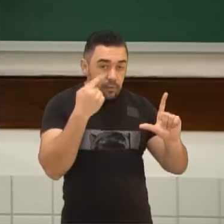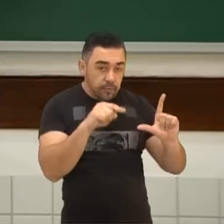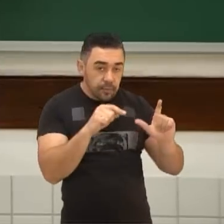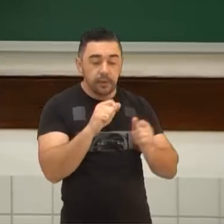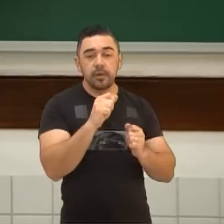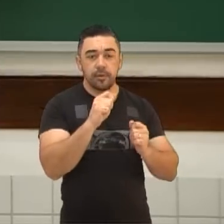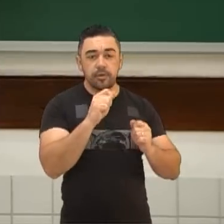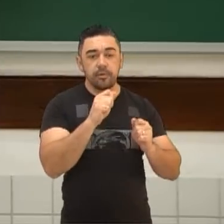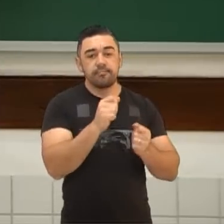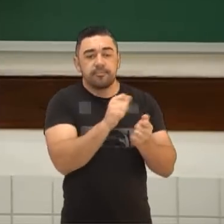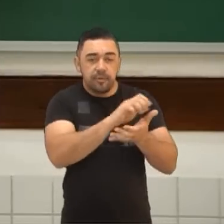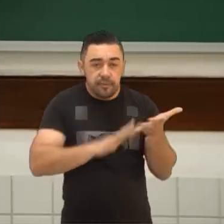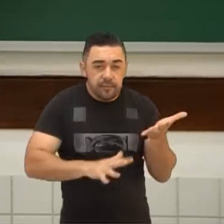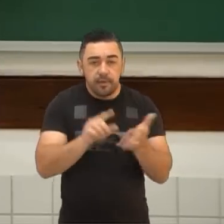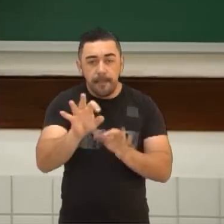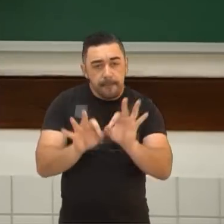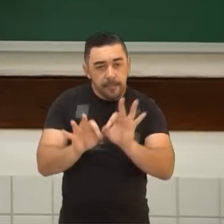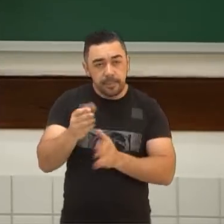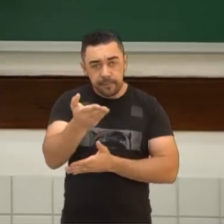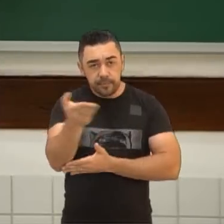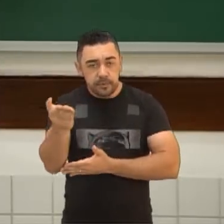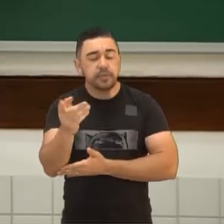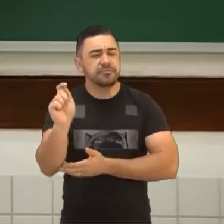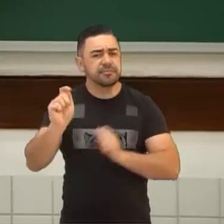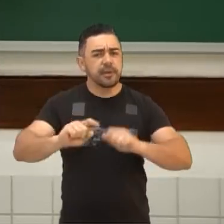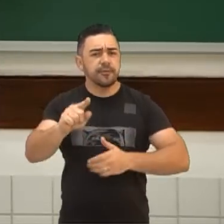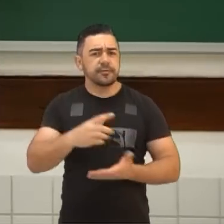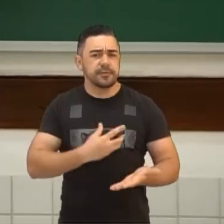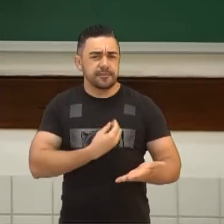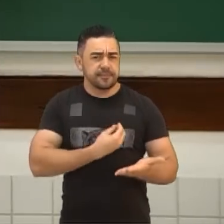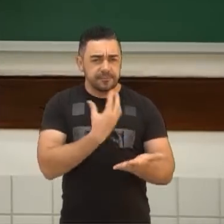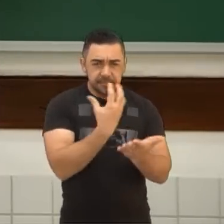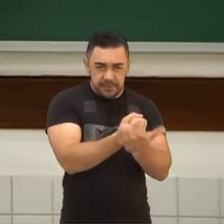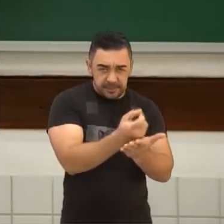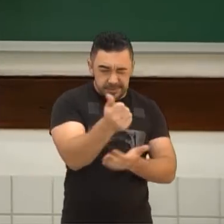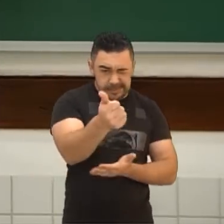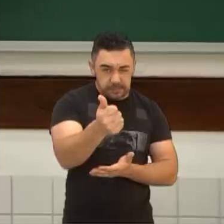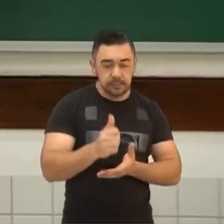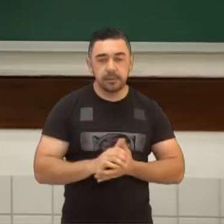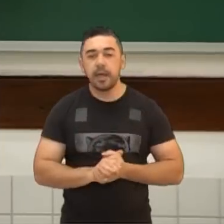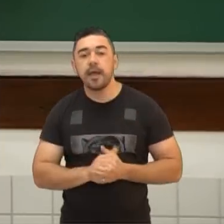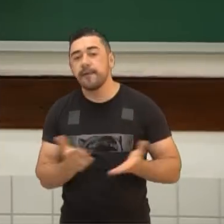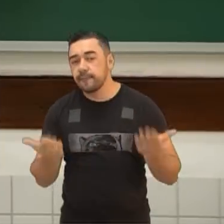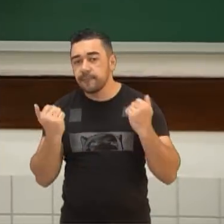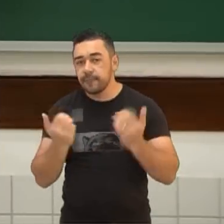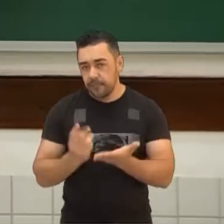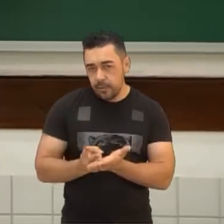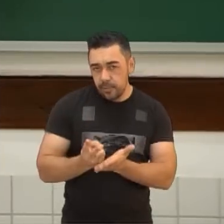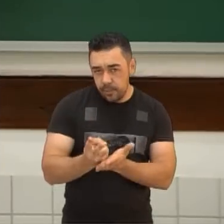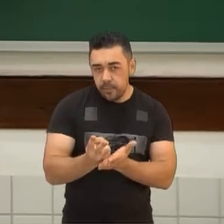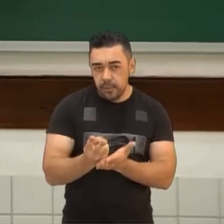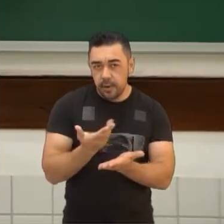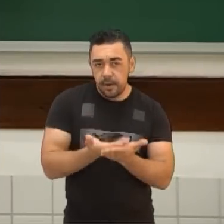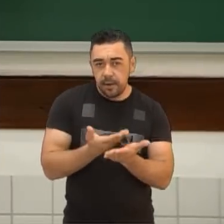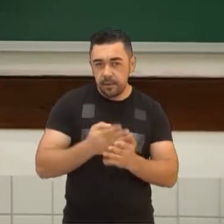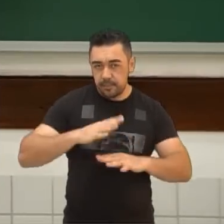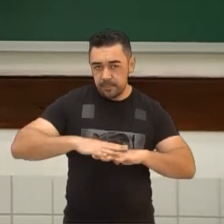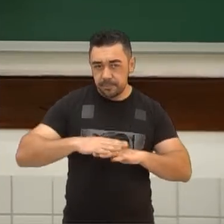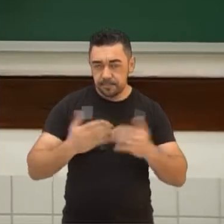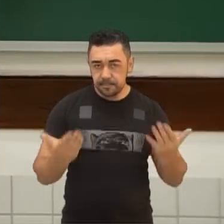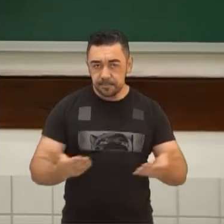sendo preparados para vocês, tá bom? E já garanta lá sua presença, belezinha? Então, vamos continuar aqui com a nossa aula de